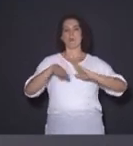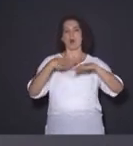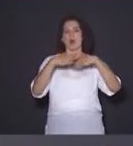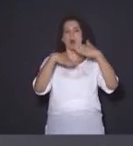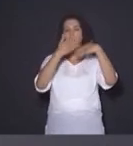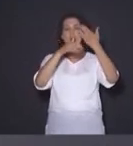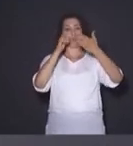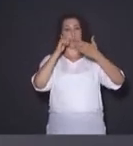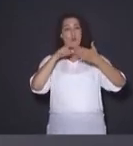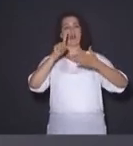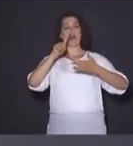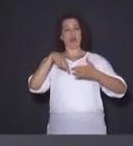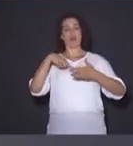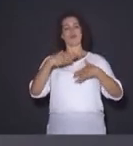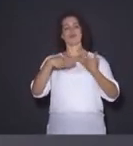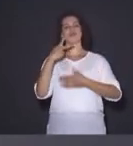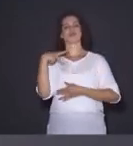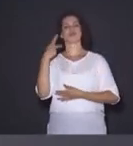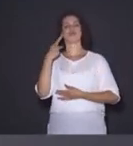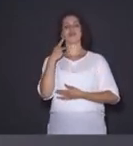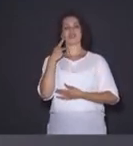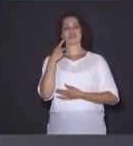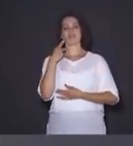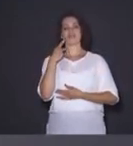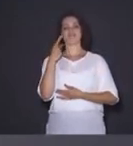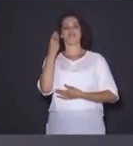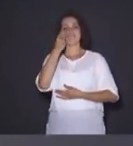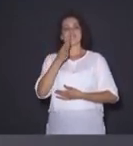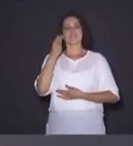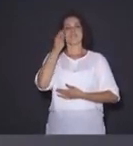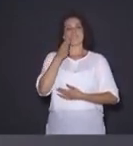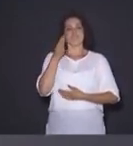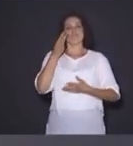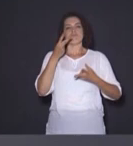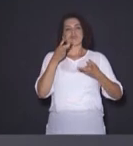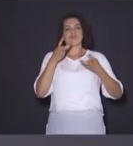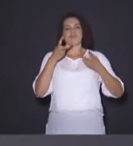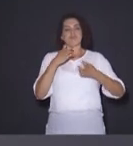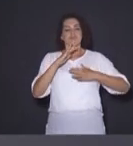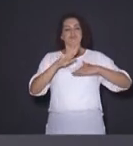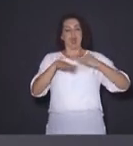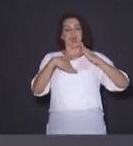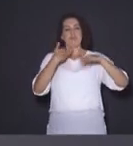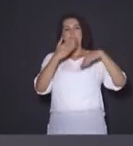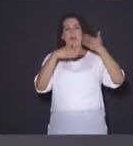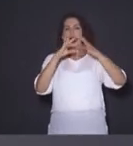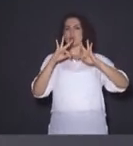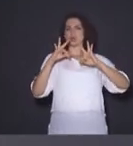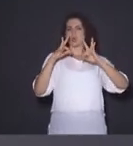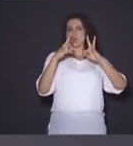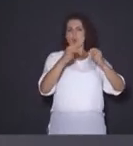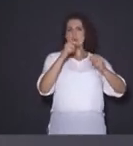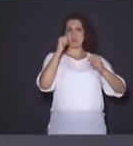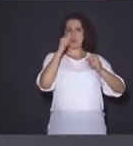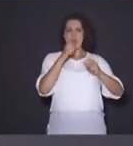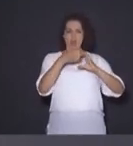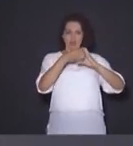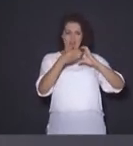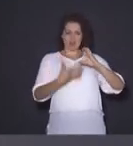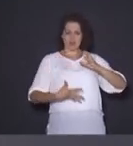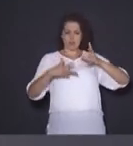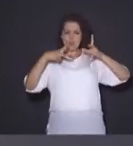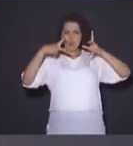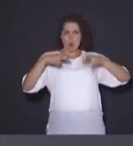político construído né que não necessariamente todas as mulheres precisam ter essas características atribuídas